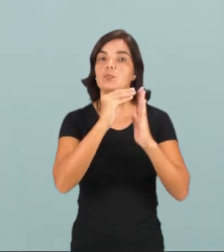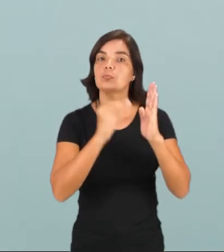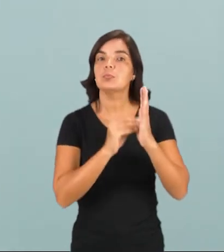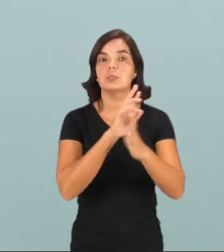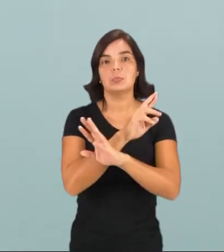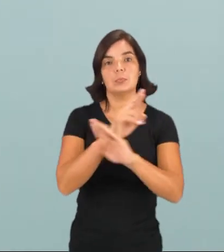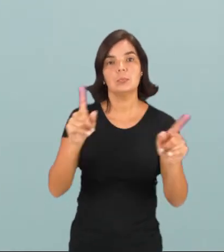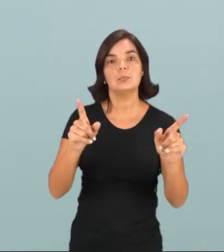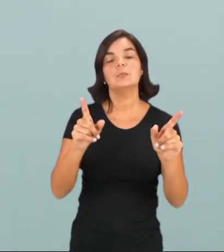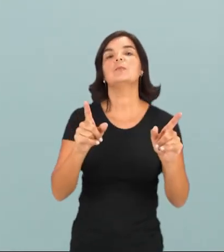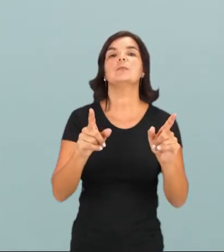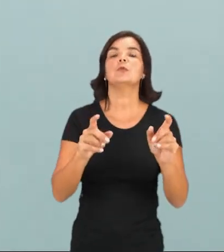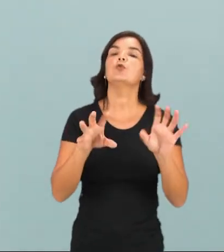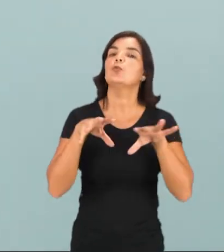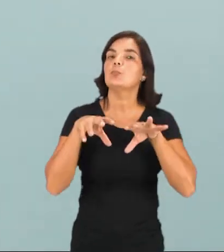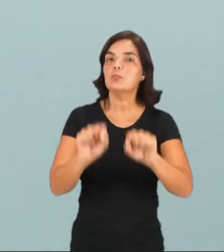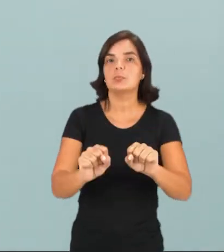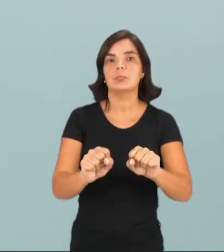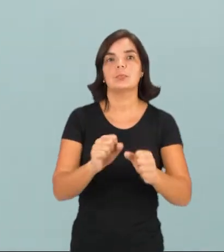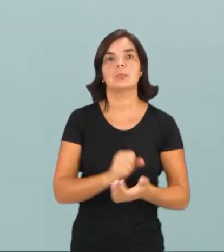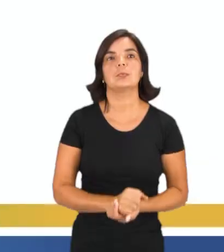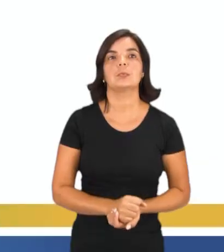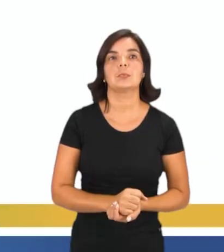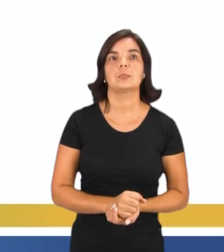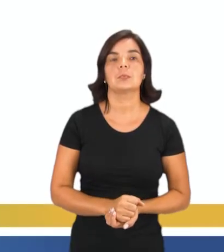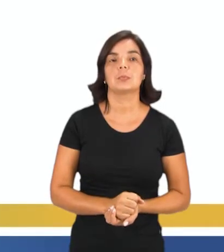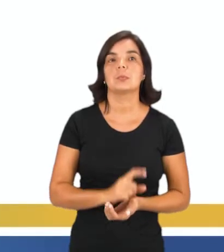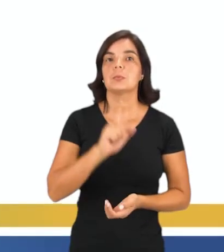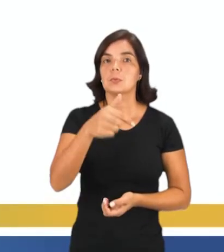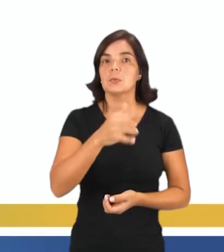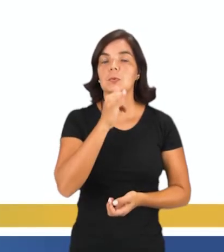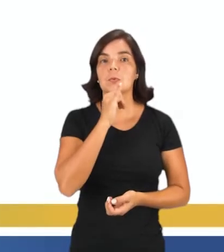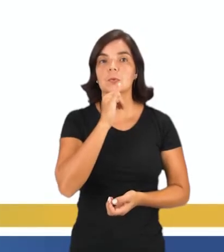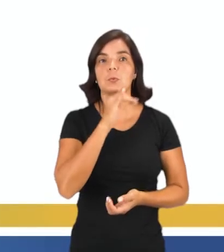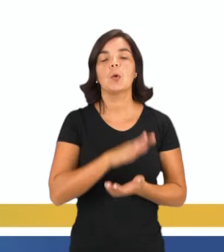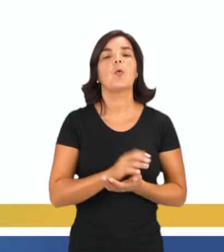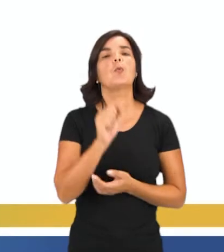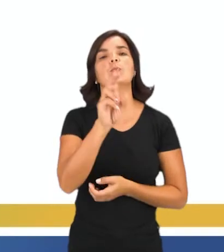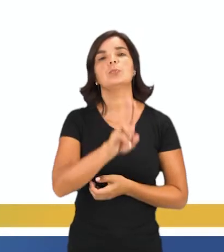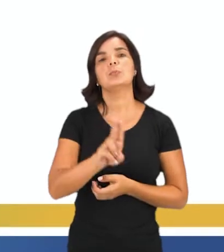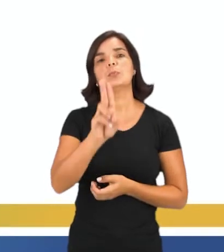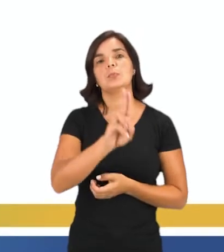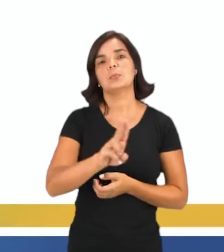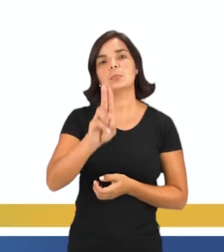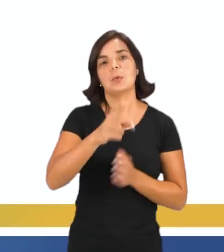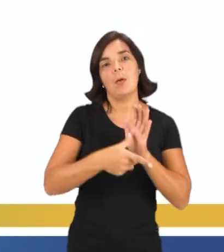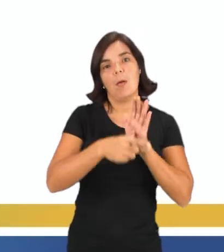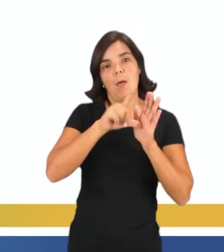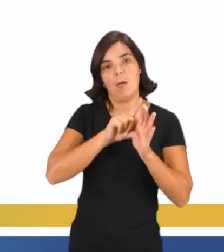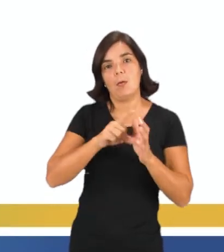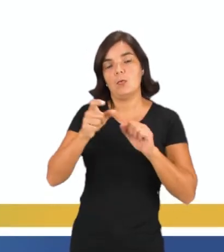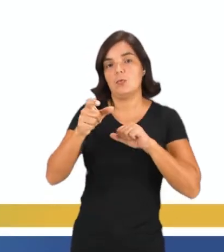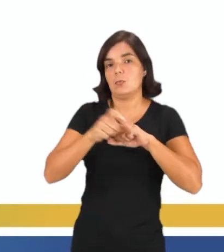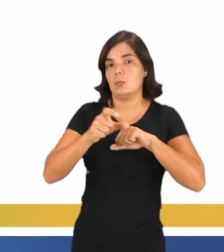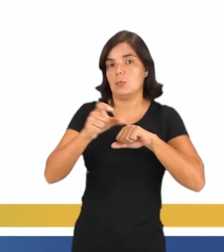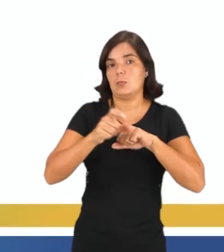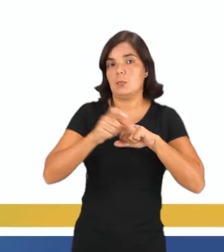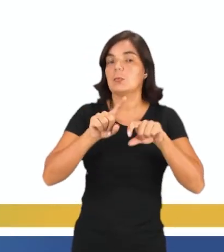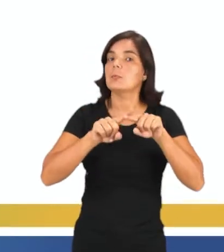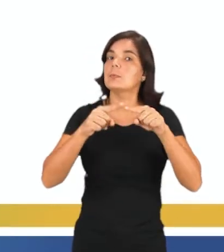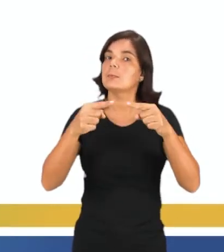diferente de possessivos, ok? Vamos ver aqui outros exemplos. Quando que eu posso utilizar? Antes do